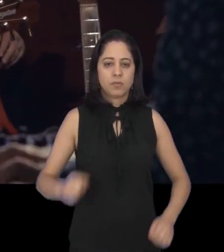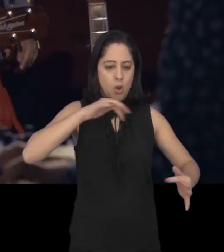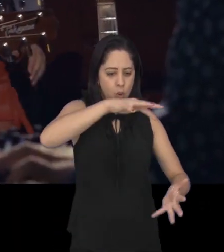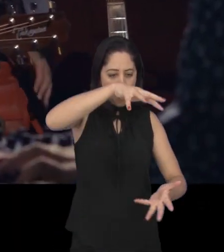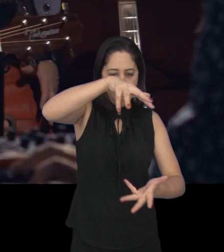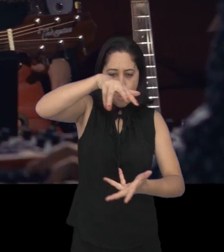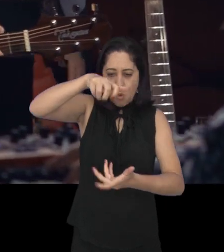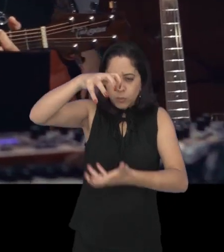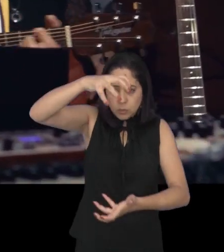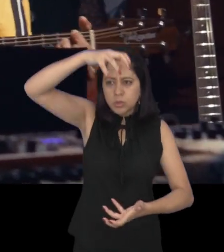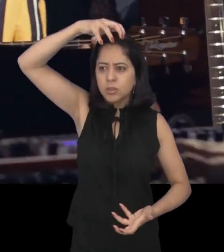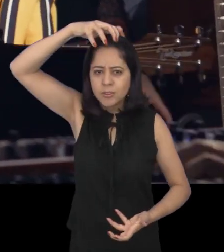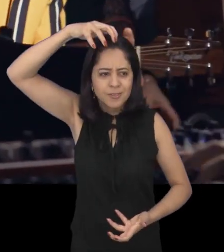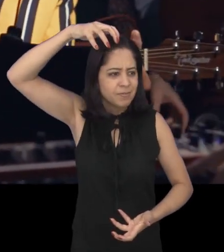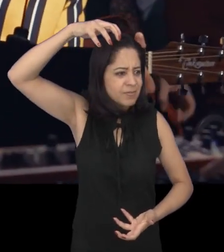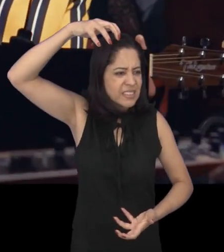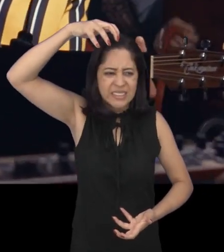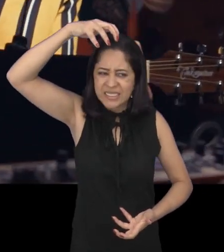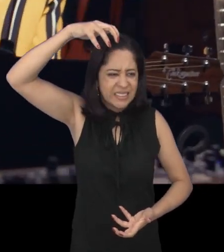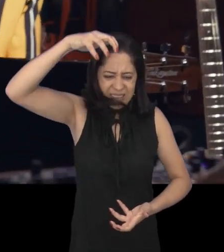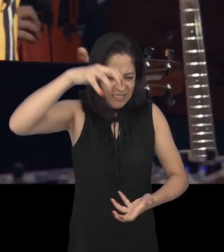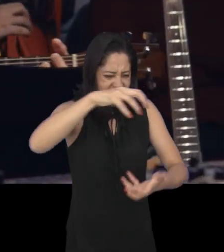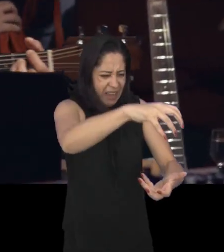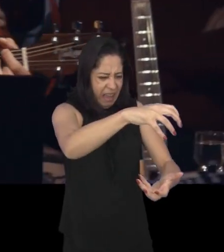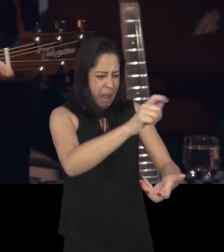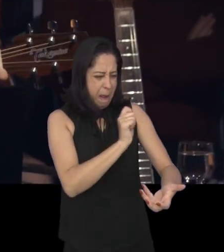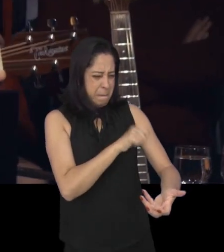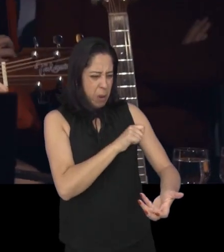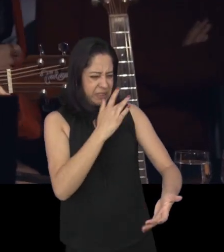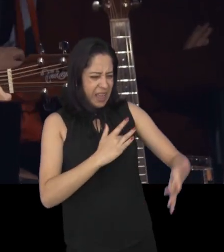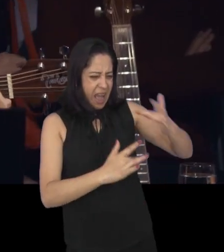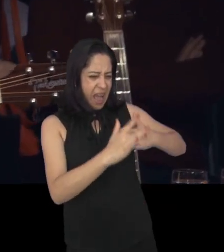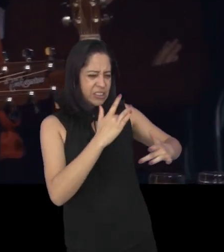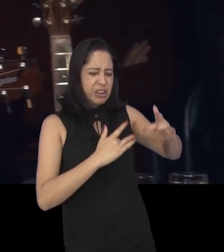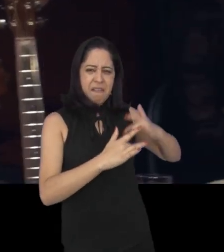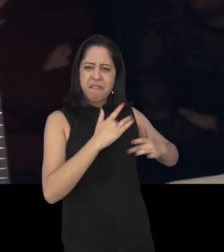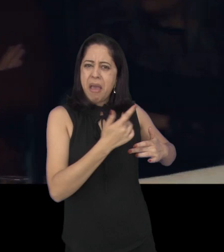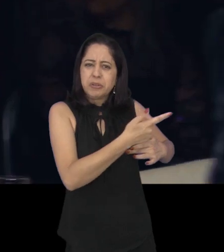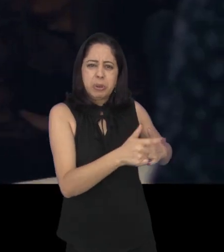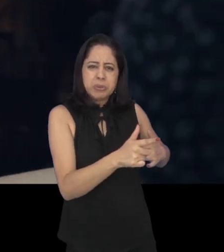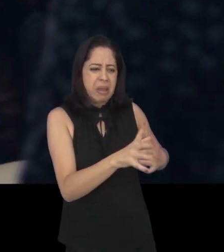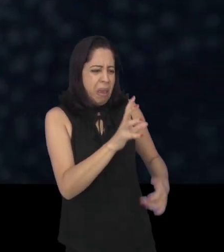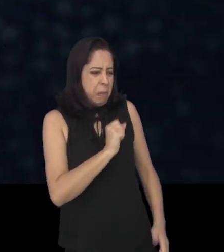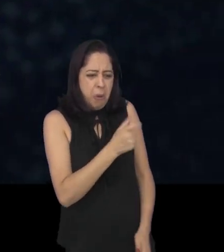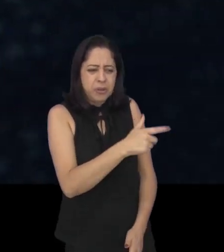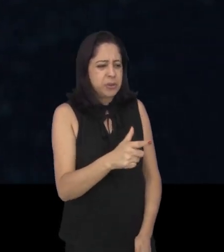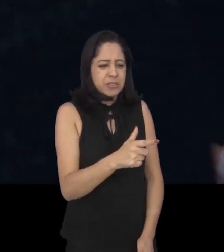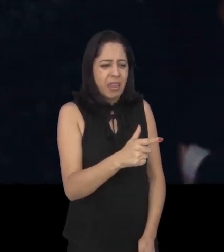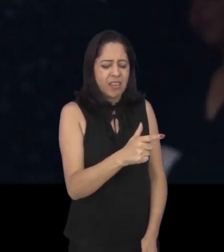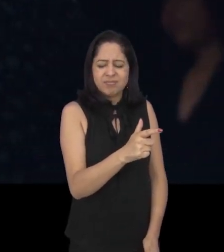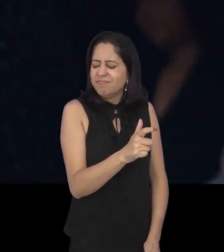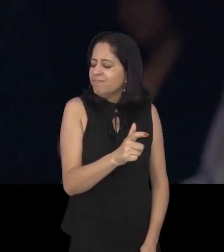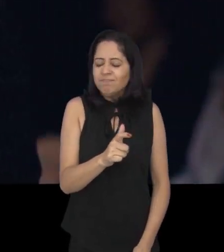Quero me despir do mundo, desse lugar imundo onde não há afeto. Quero respirar profundo, por fração de segundo, me